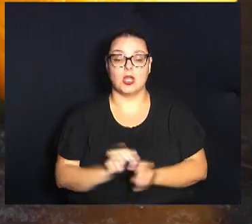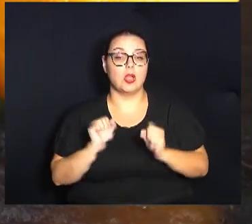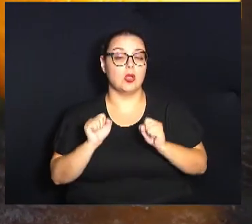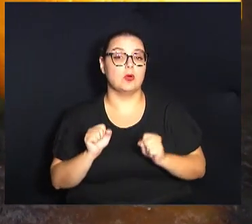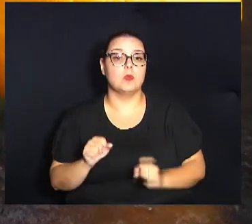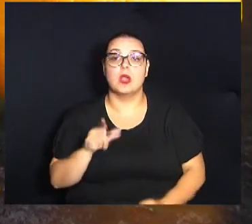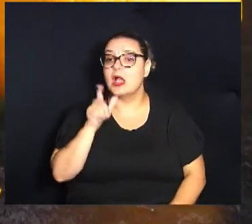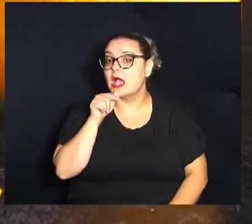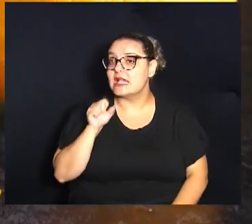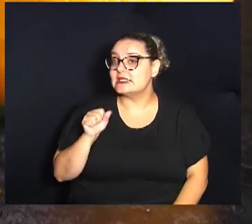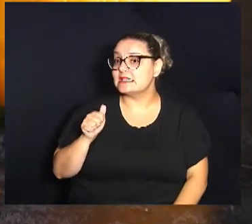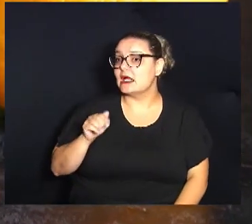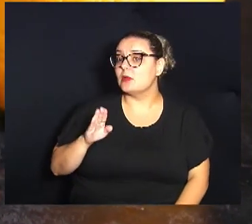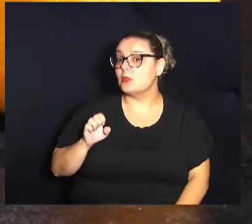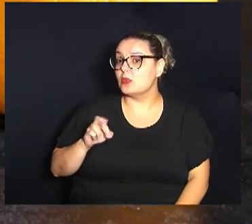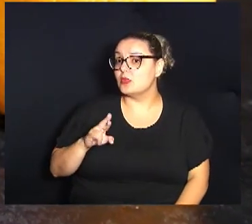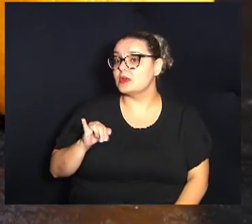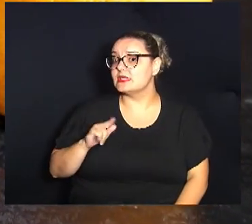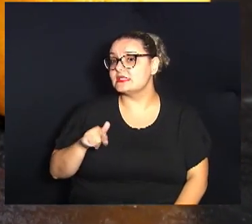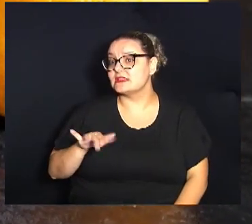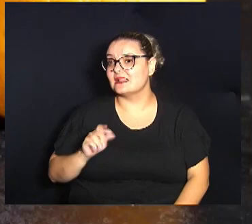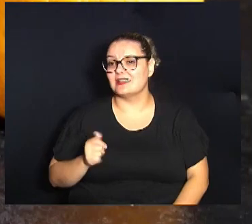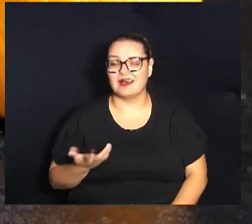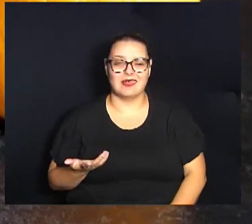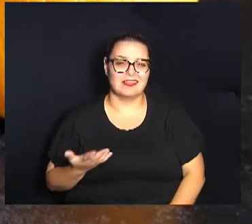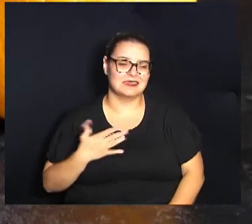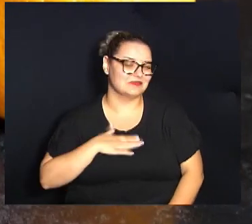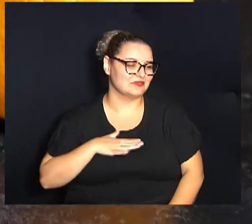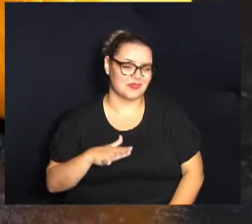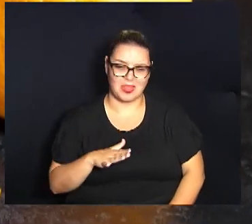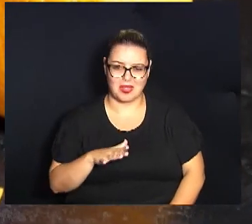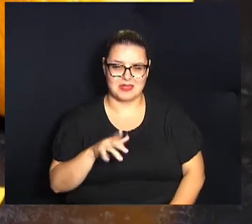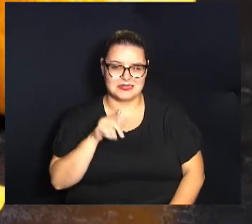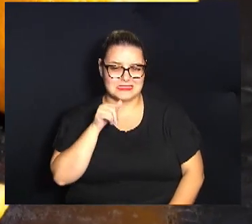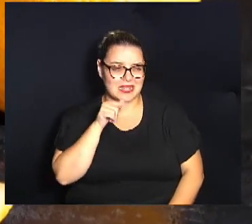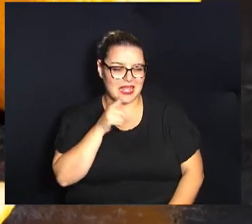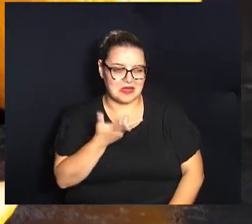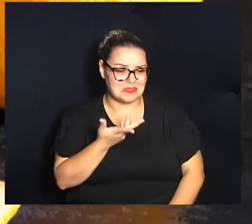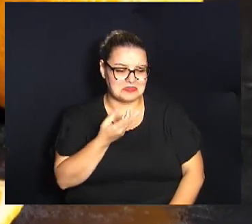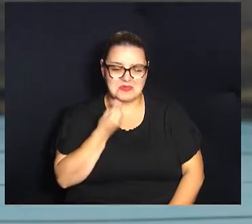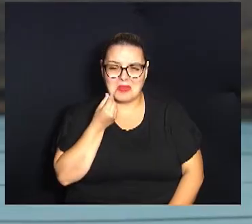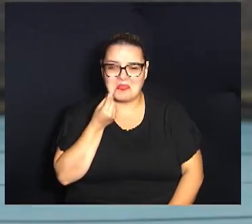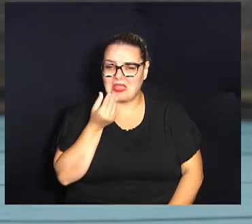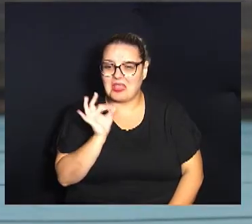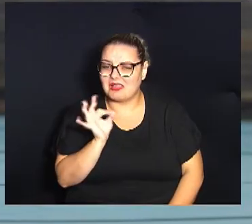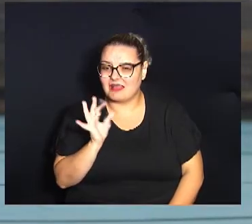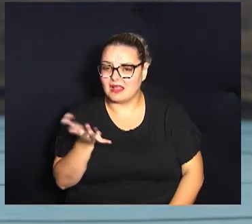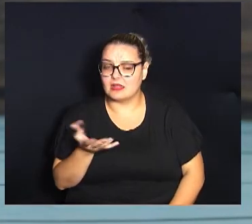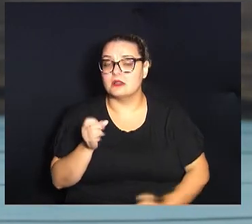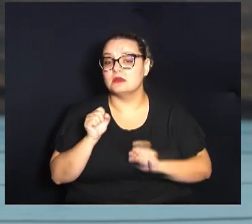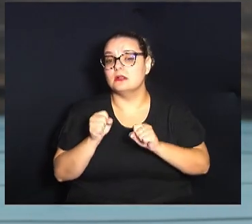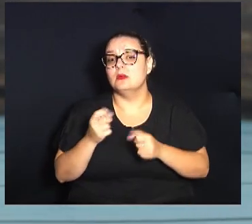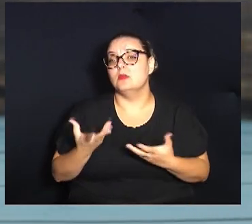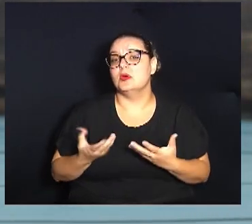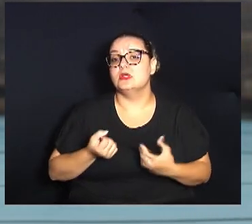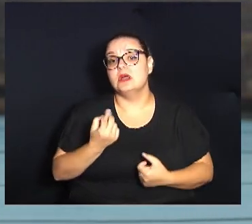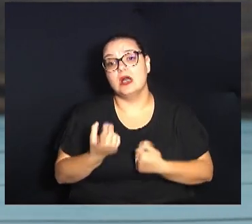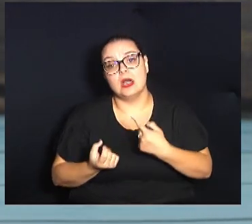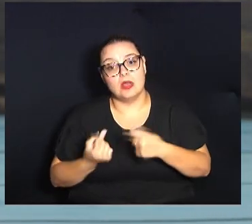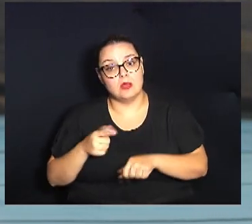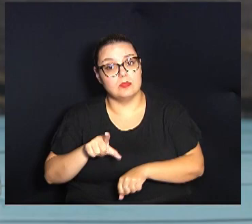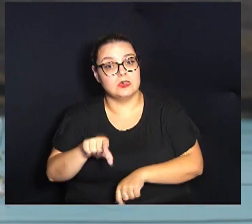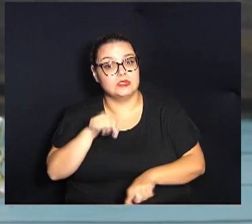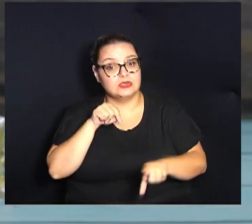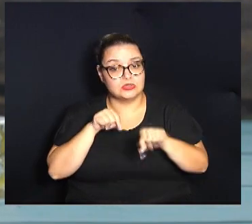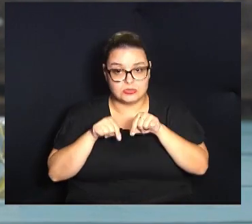águas saborizadas, né? A pessoa não gosta da água porque ela não tem gosto. Então, ele pode ter algumas alternativas,